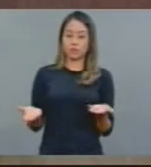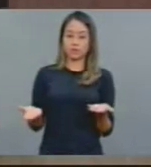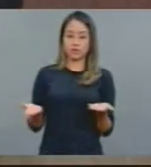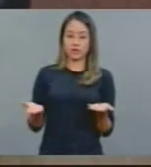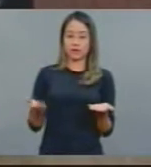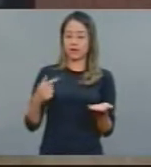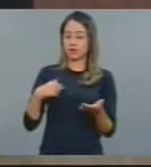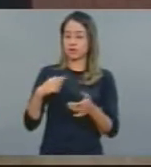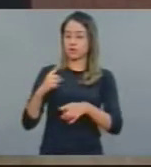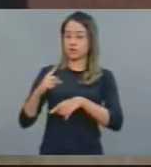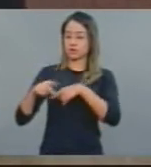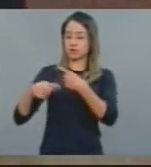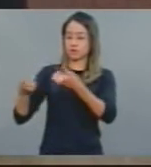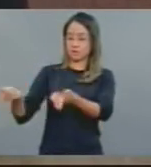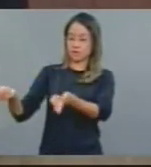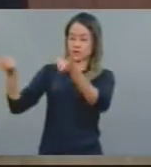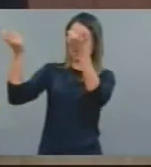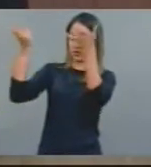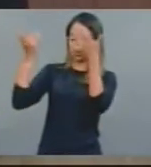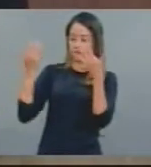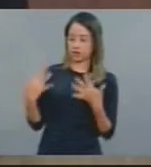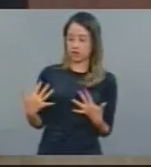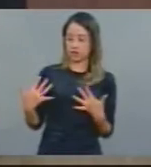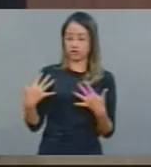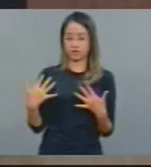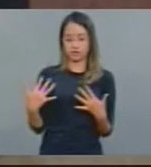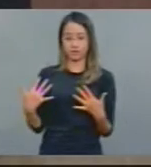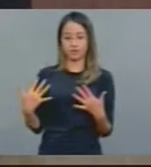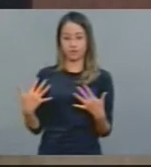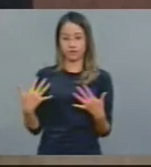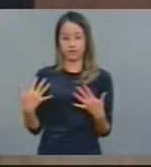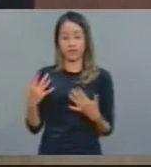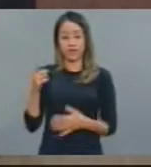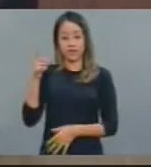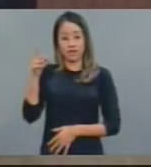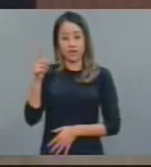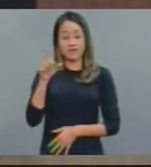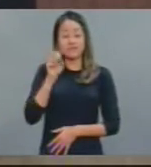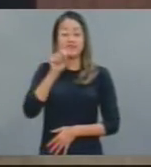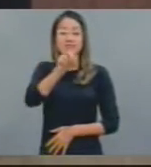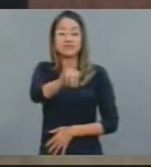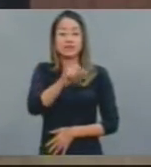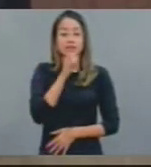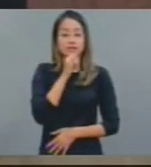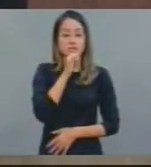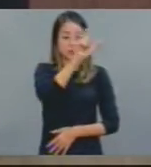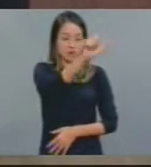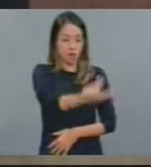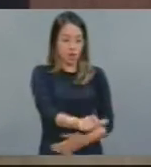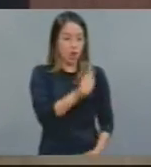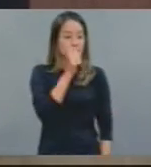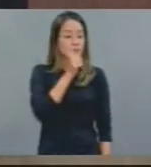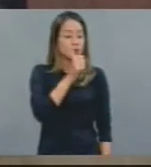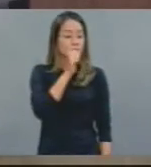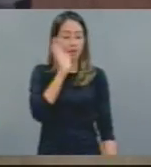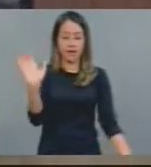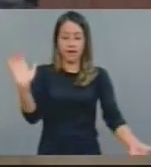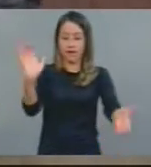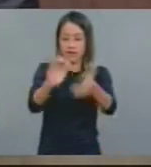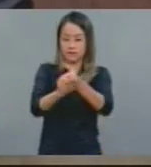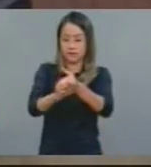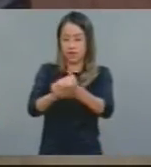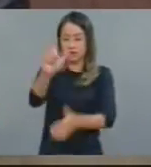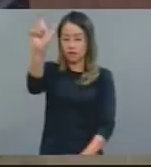em razão do escalonamento, ela terá, portanto, hoje, no direito